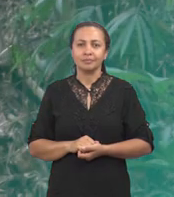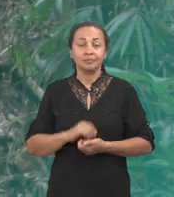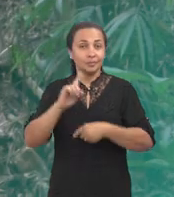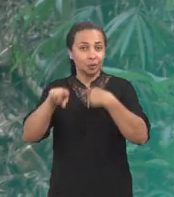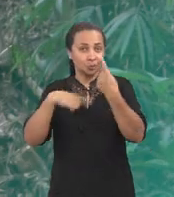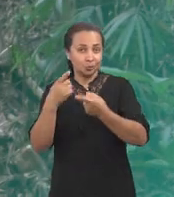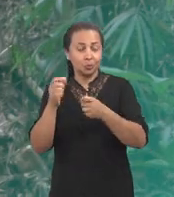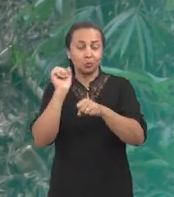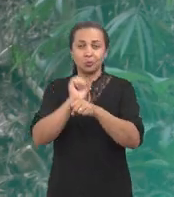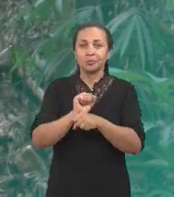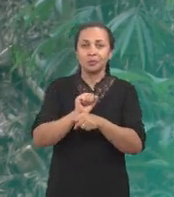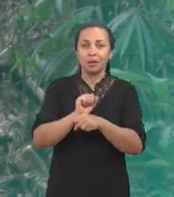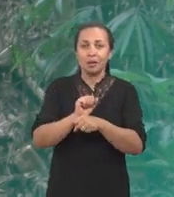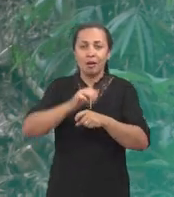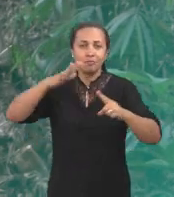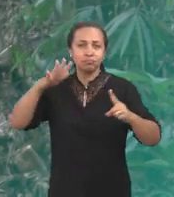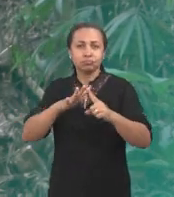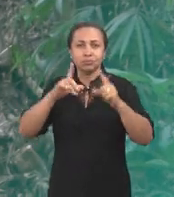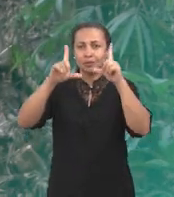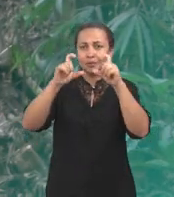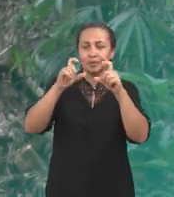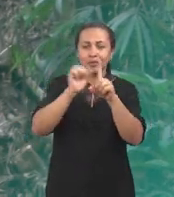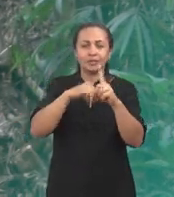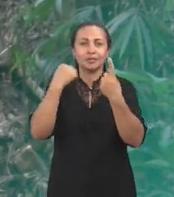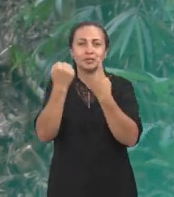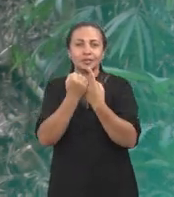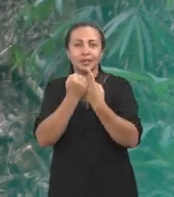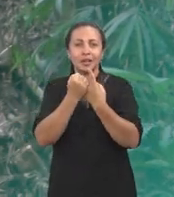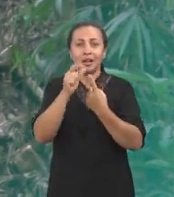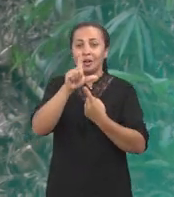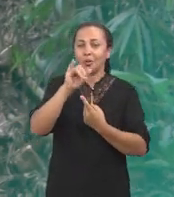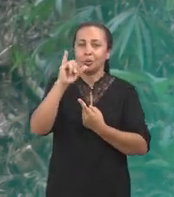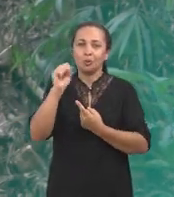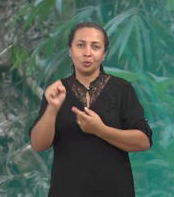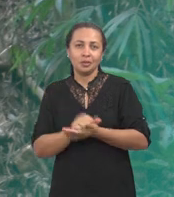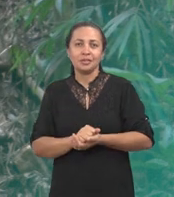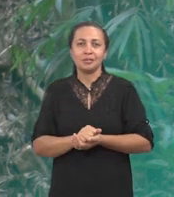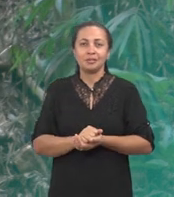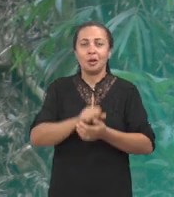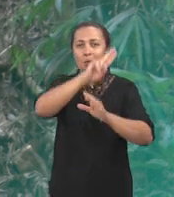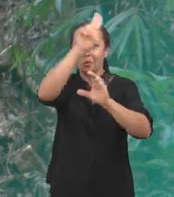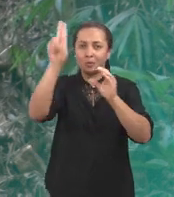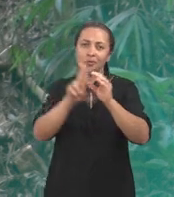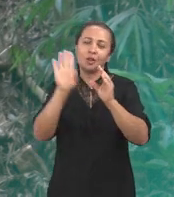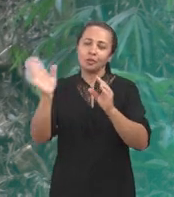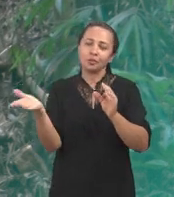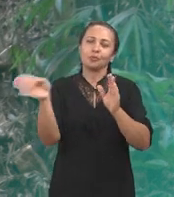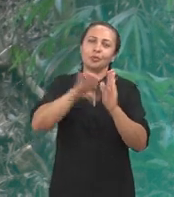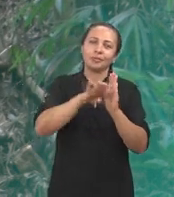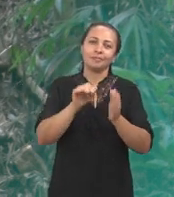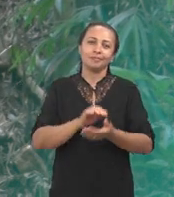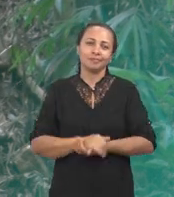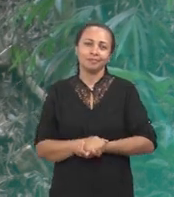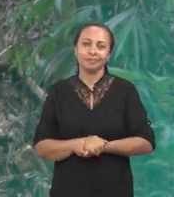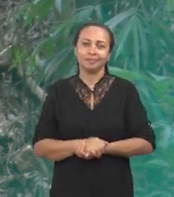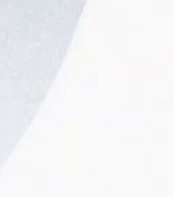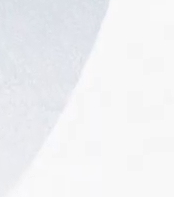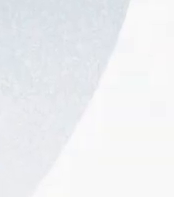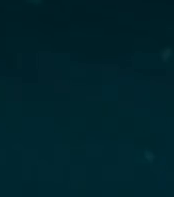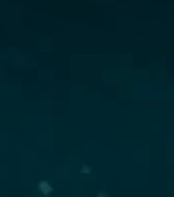Oi e a seguir o impacto da fotografia na sociedade de São Luís do Maranhão onde vai ciência volta já